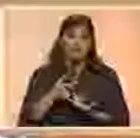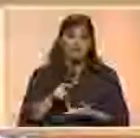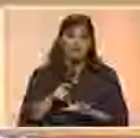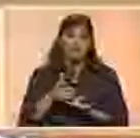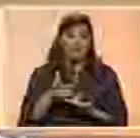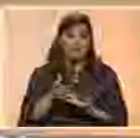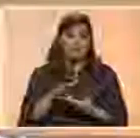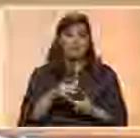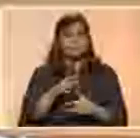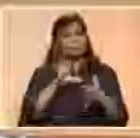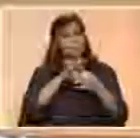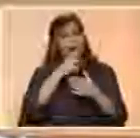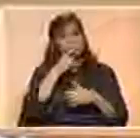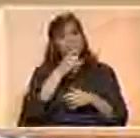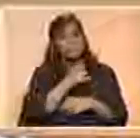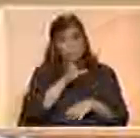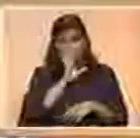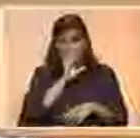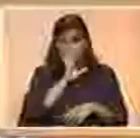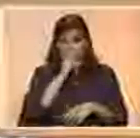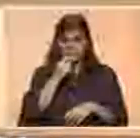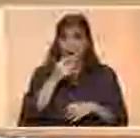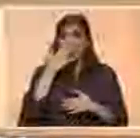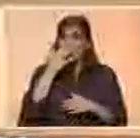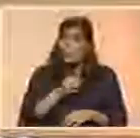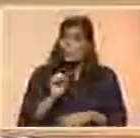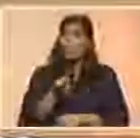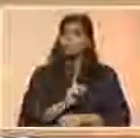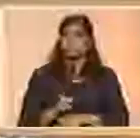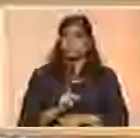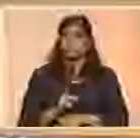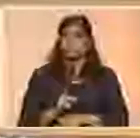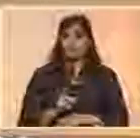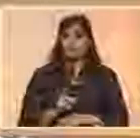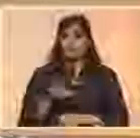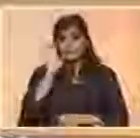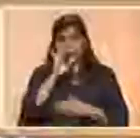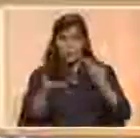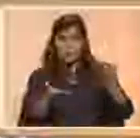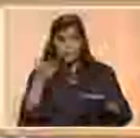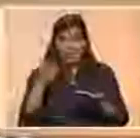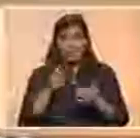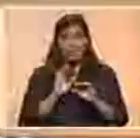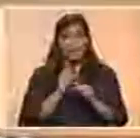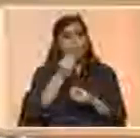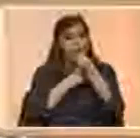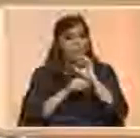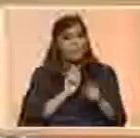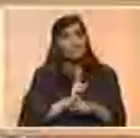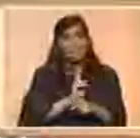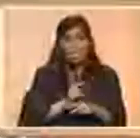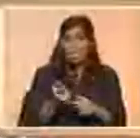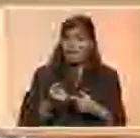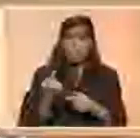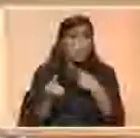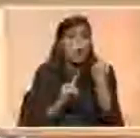Em relação à pergunta depois de se é completa ou não, se compararmos as dietas vegetarianas, sendo elas quais